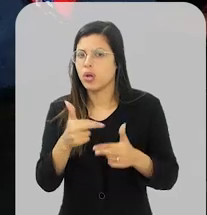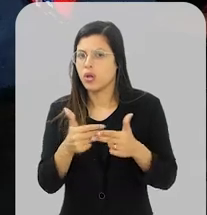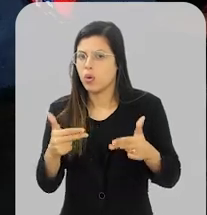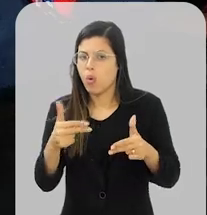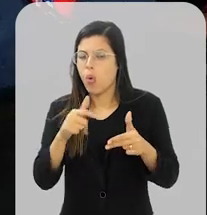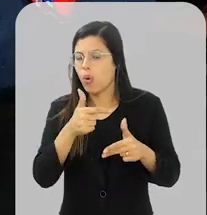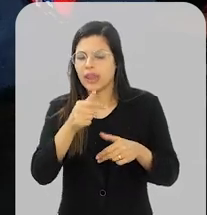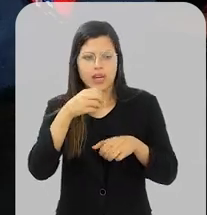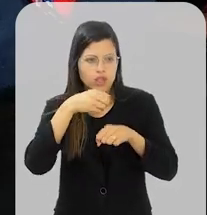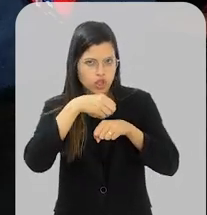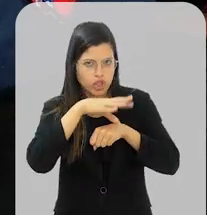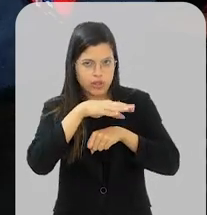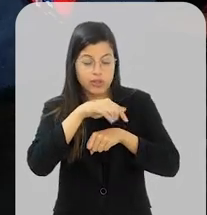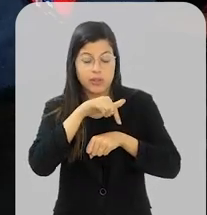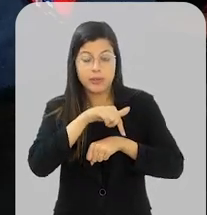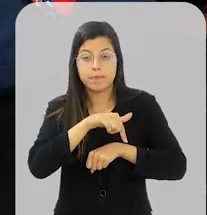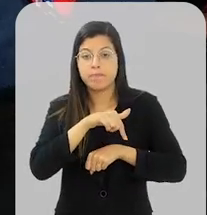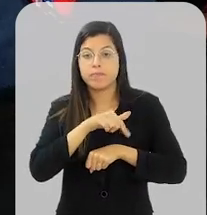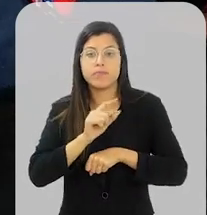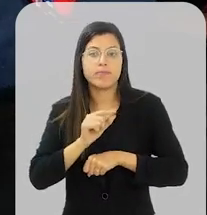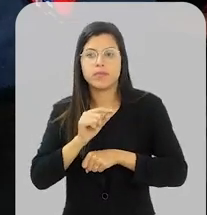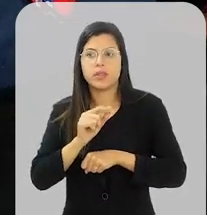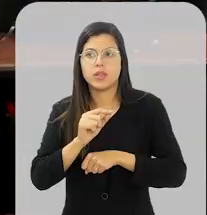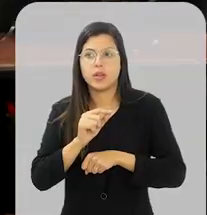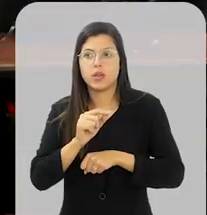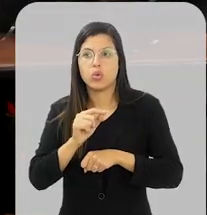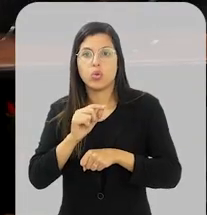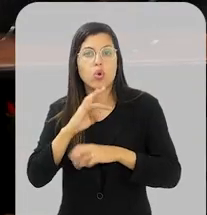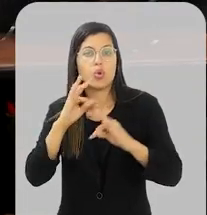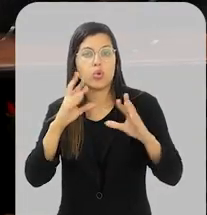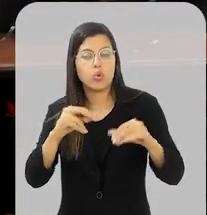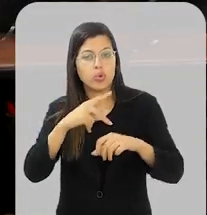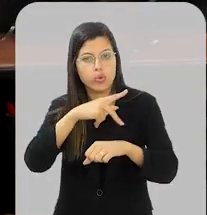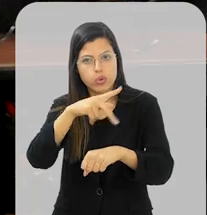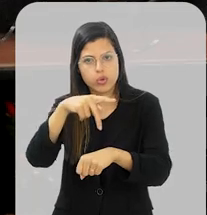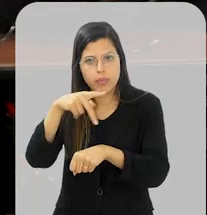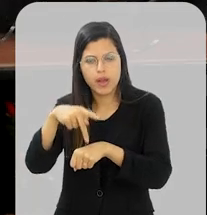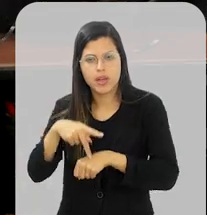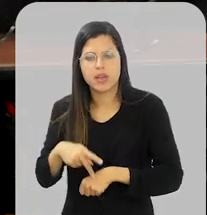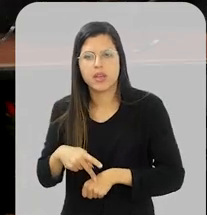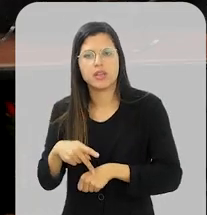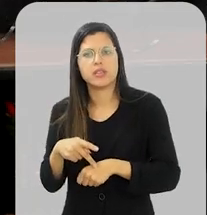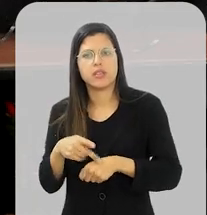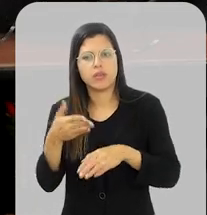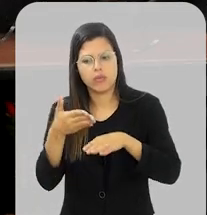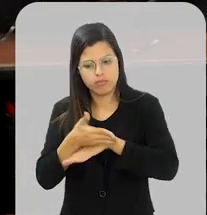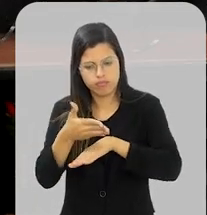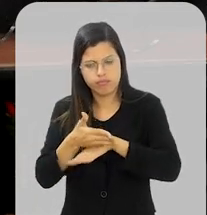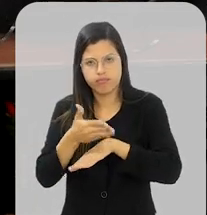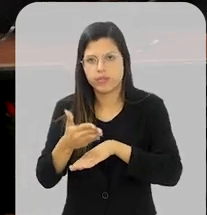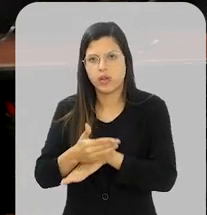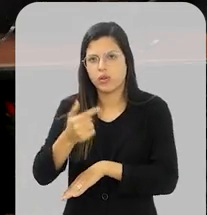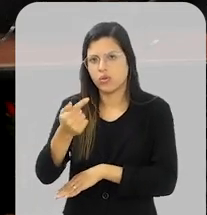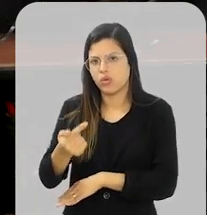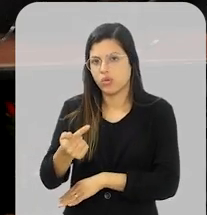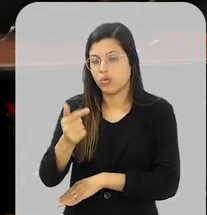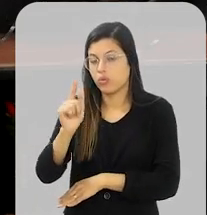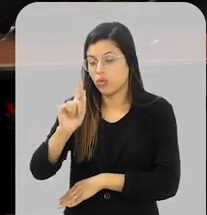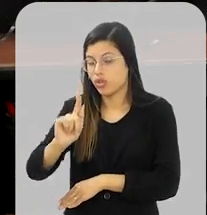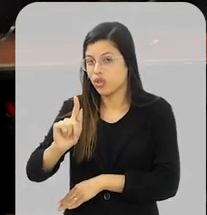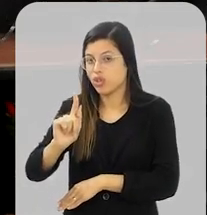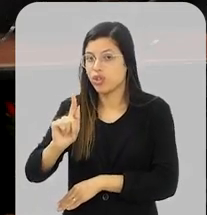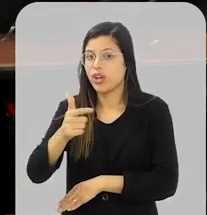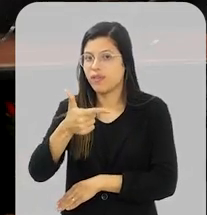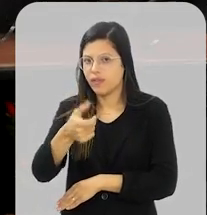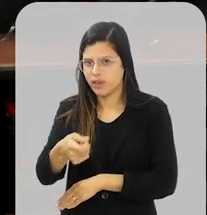outra coisa também, a outra dica que eu posso te dar é pegar todos os países que vão participar do G20.